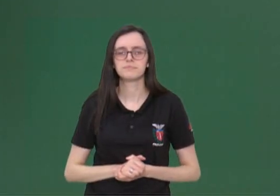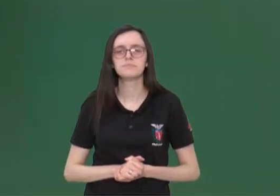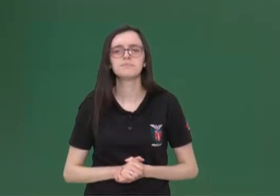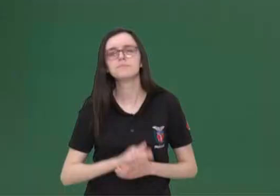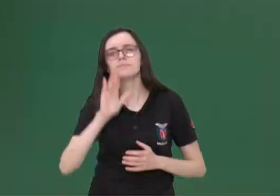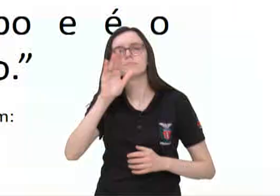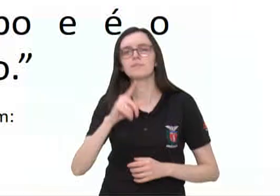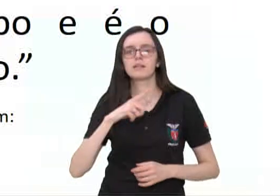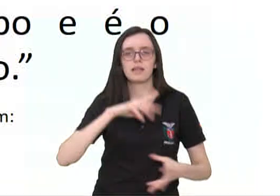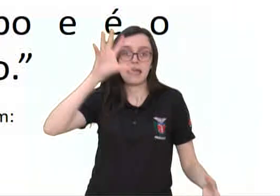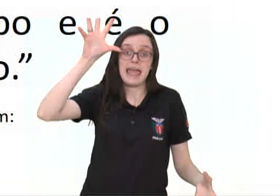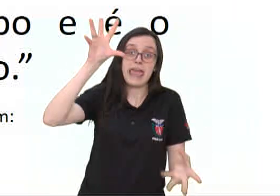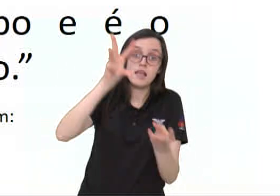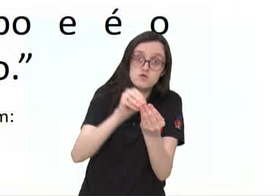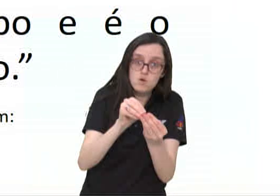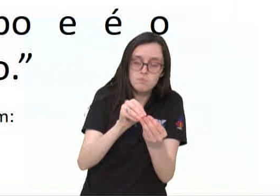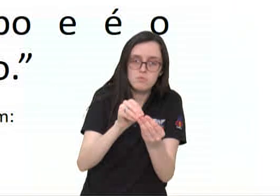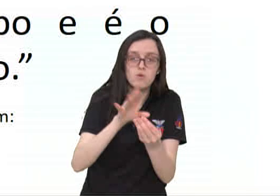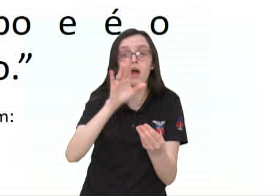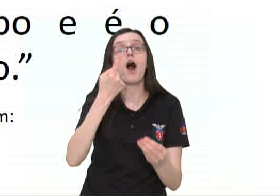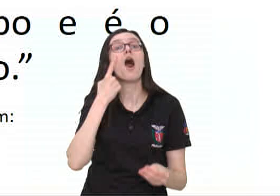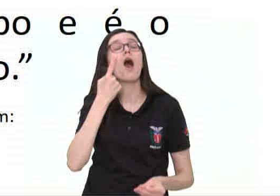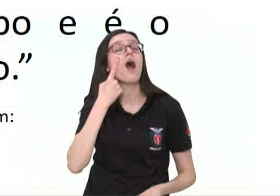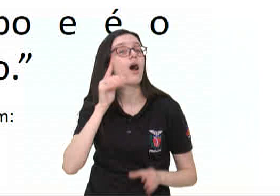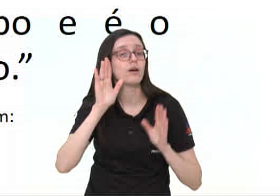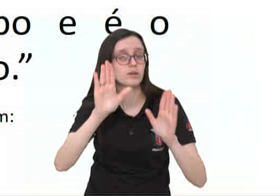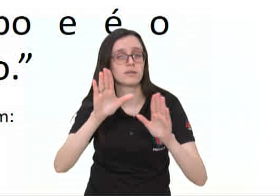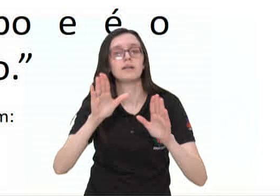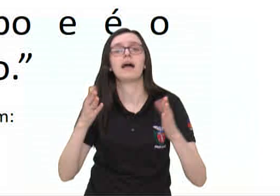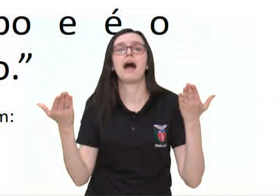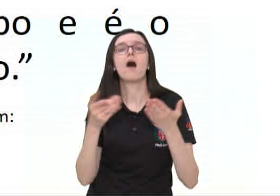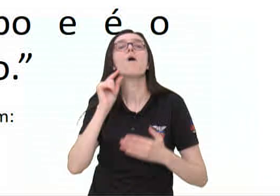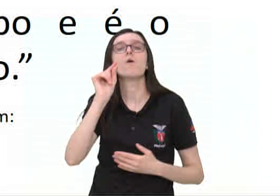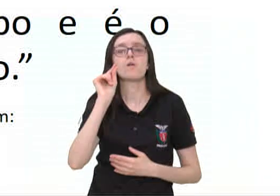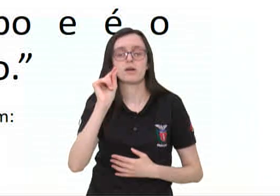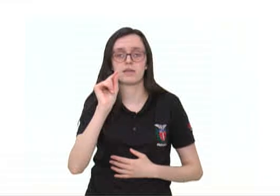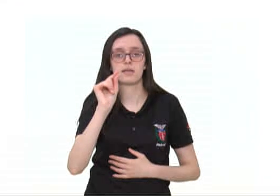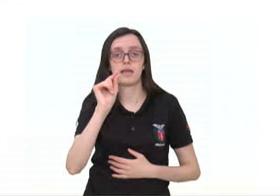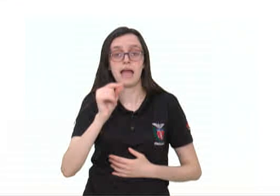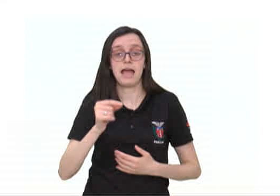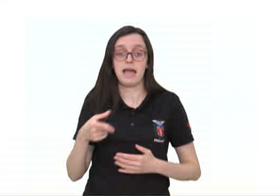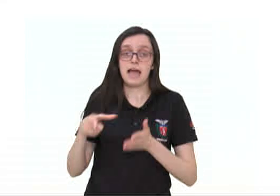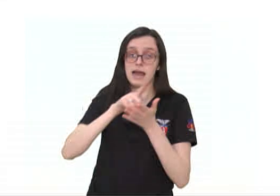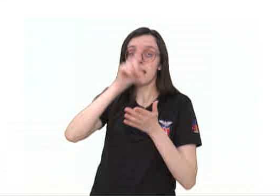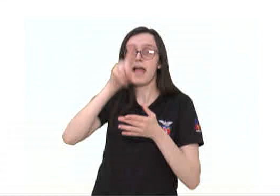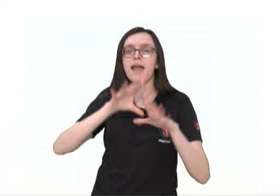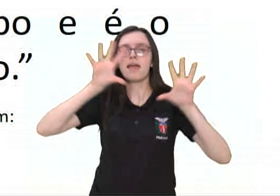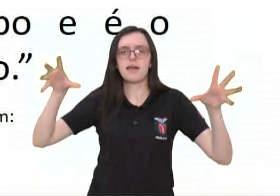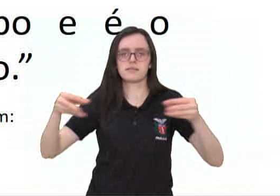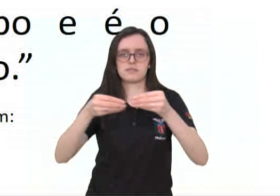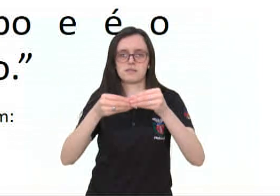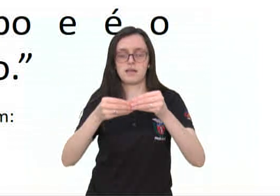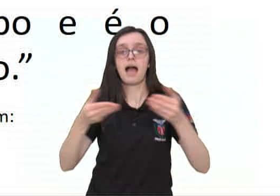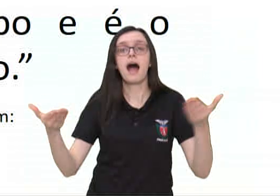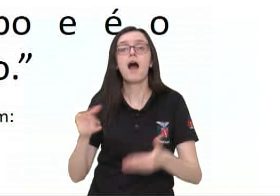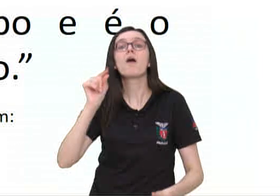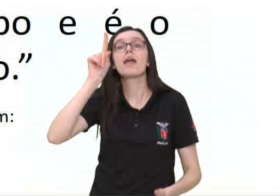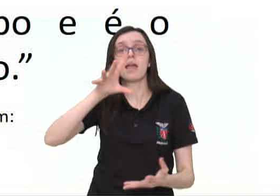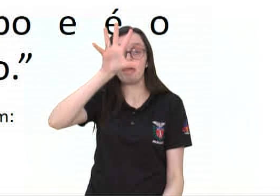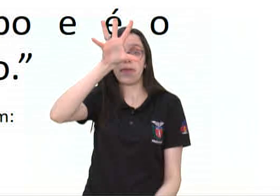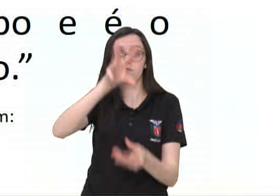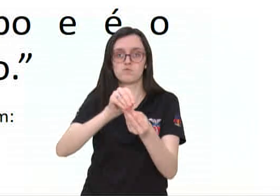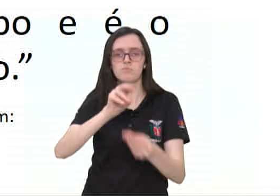Enquanto o resumo da série poderia ser, então prestem atenção que aqui a resenha, agora